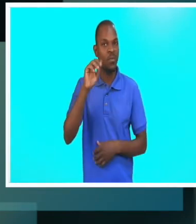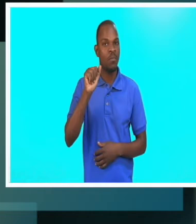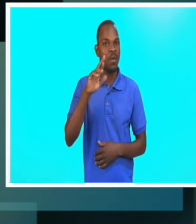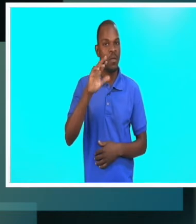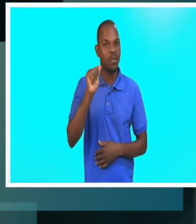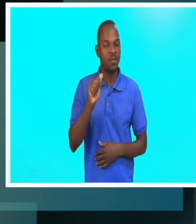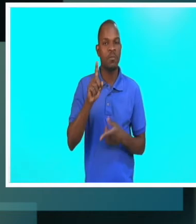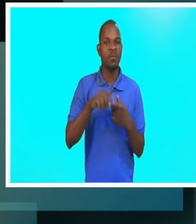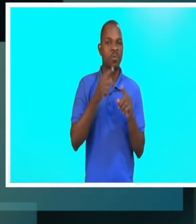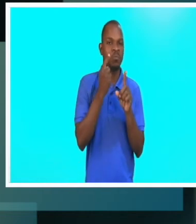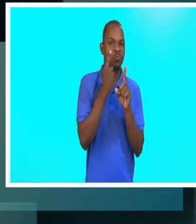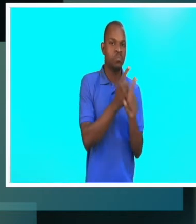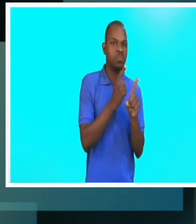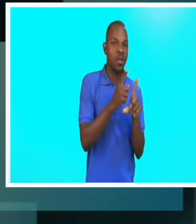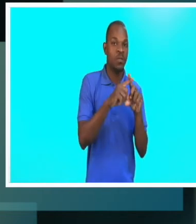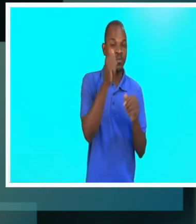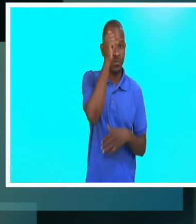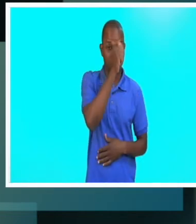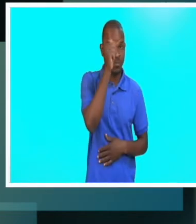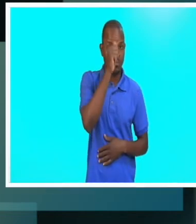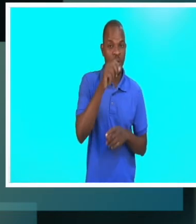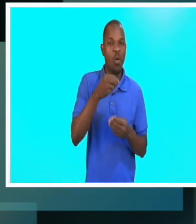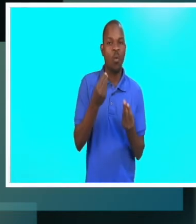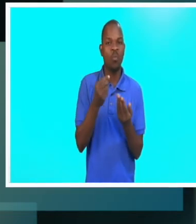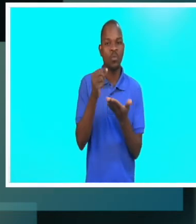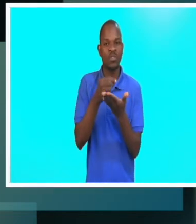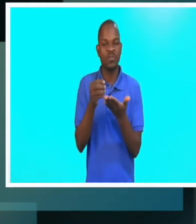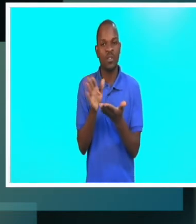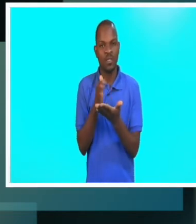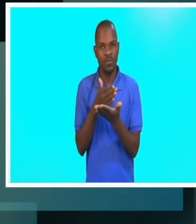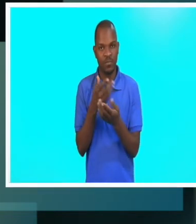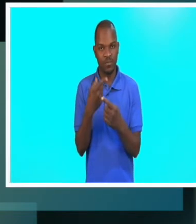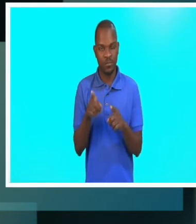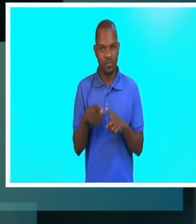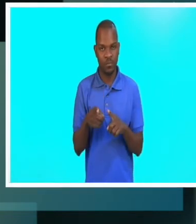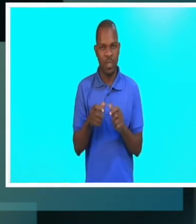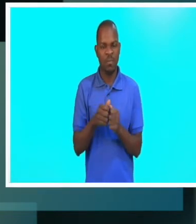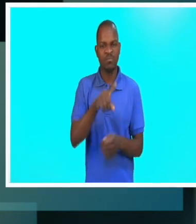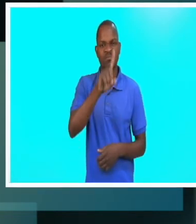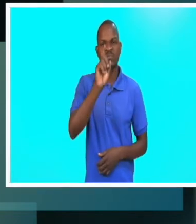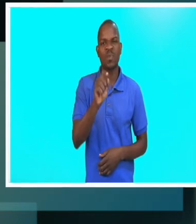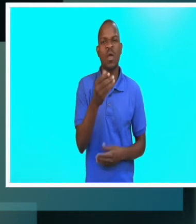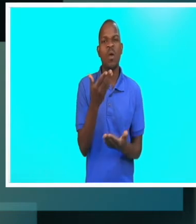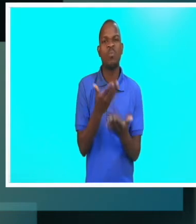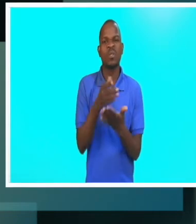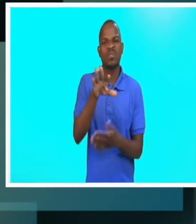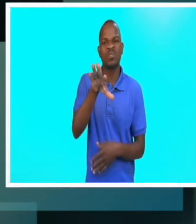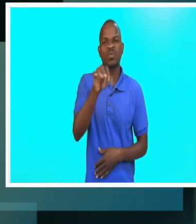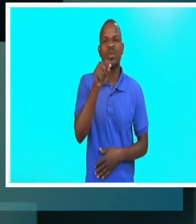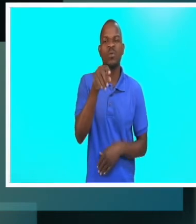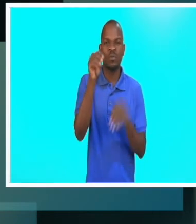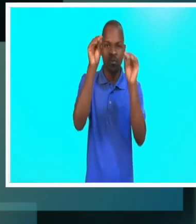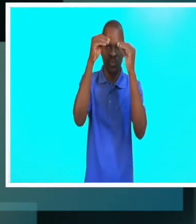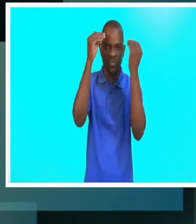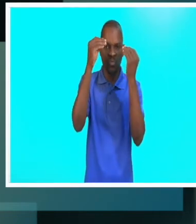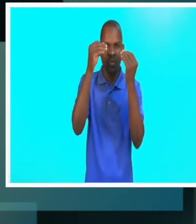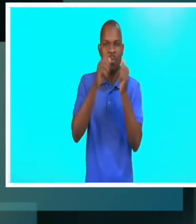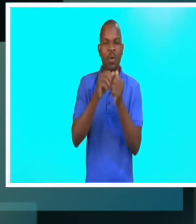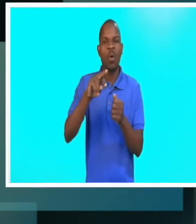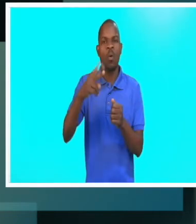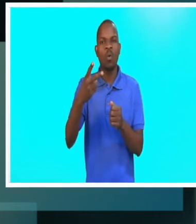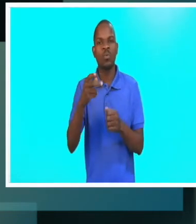frequentar o curso de licenciatura em literatura moçambicana. Isai, por que escolheu o curso de literatura moçambicana, além